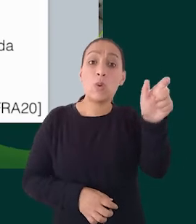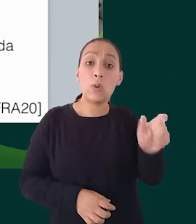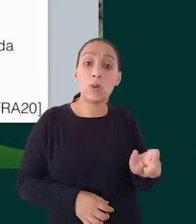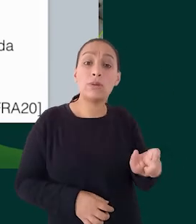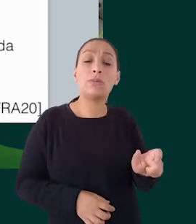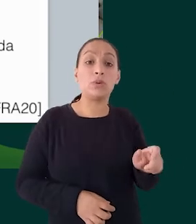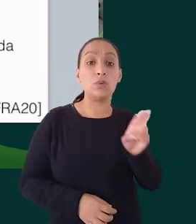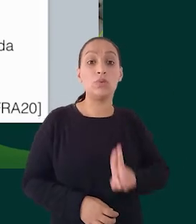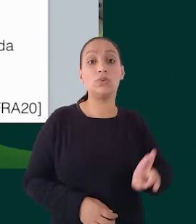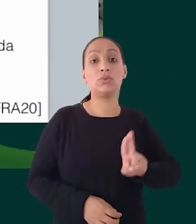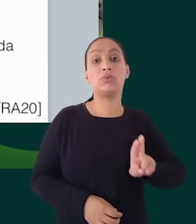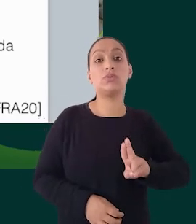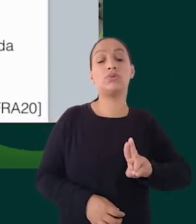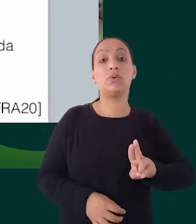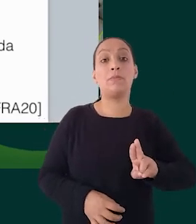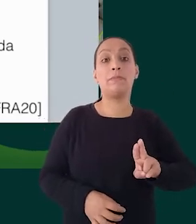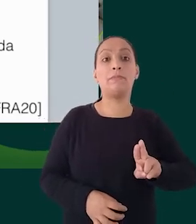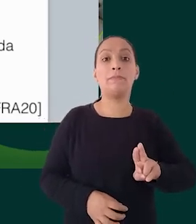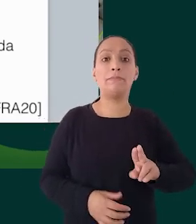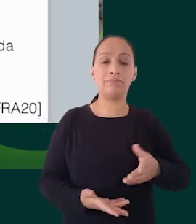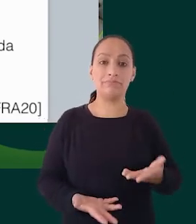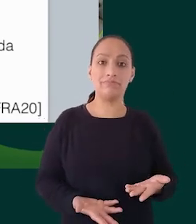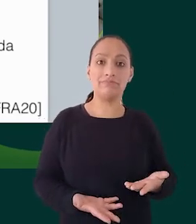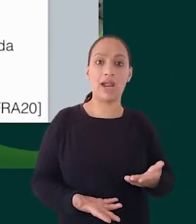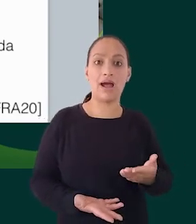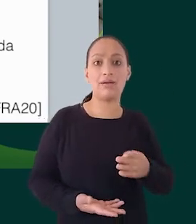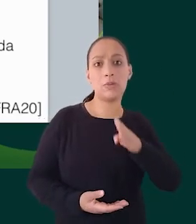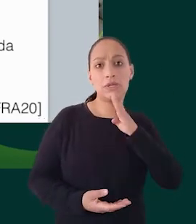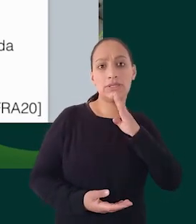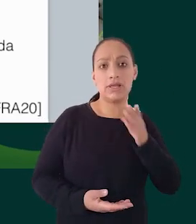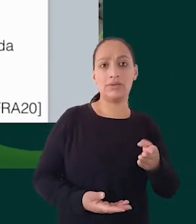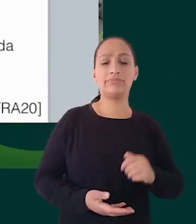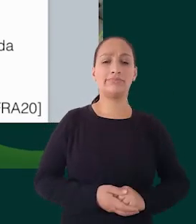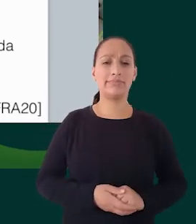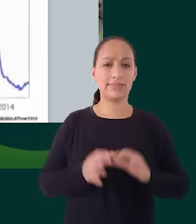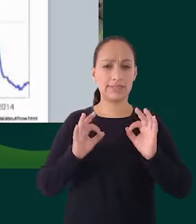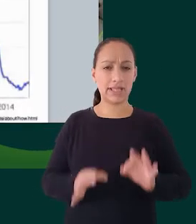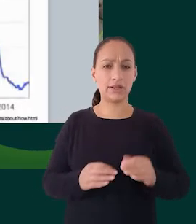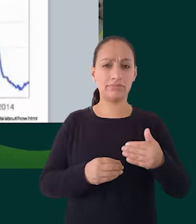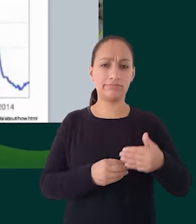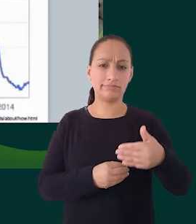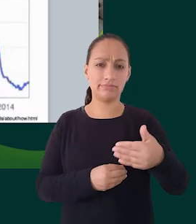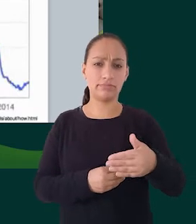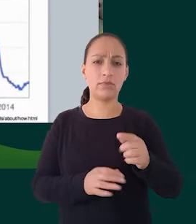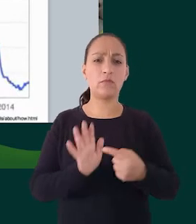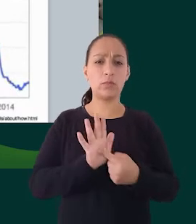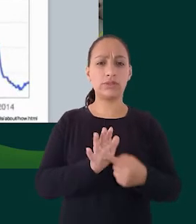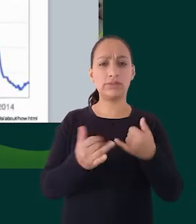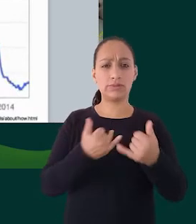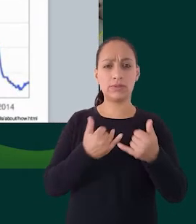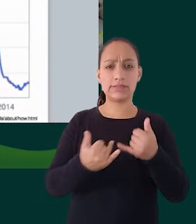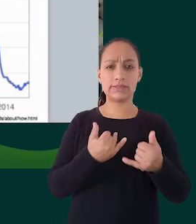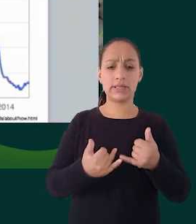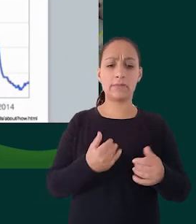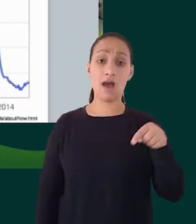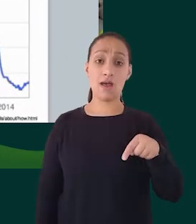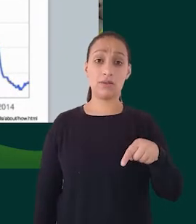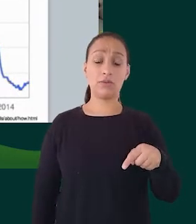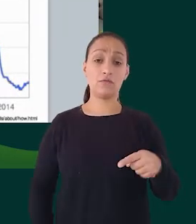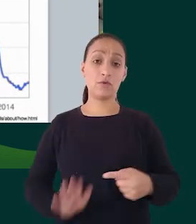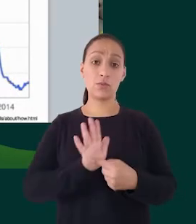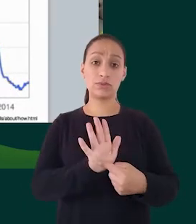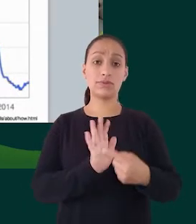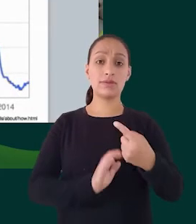utilizam para se apropriar, certo? Eu vou adiantar aqui um pouquinho. Eu vou mostrar um exemplo. E aqui eu vou mostrar exemplos